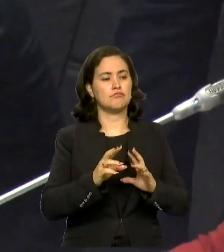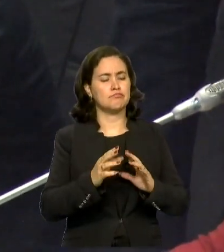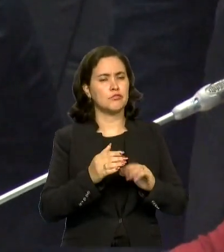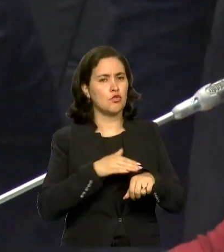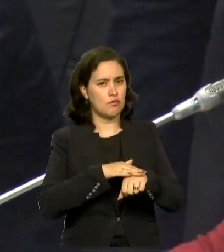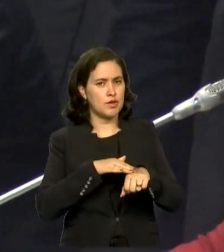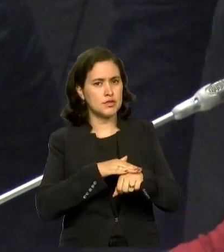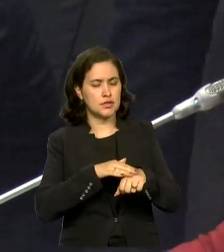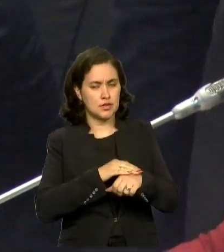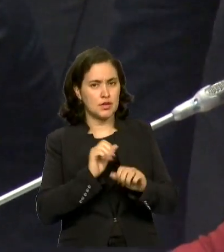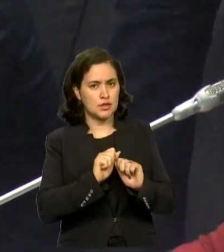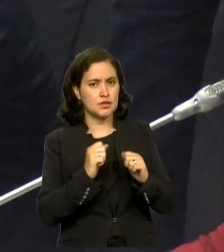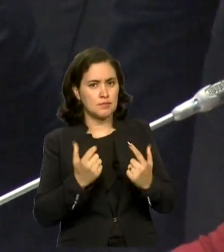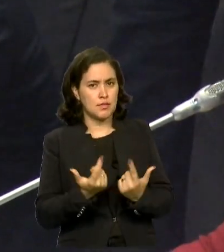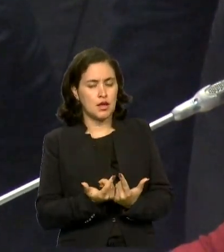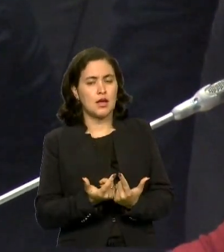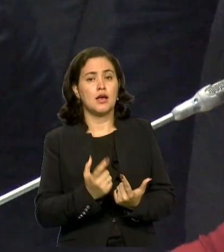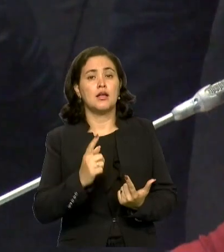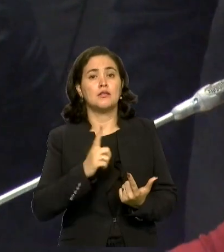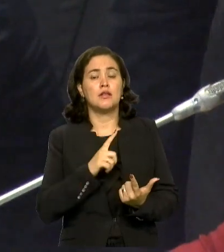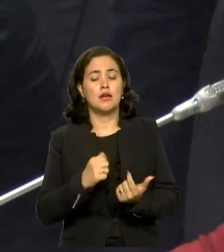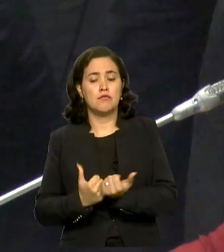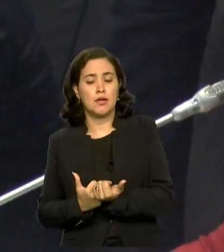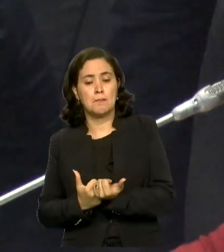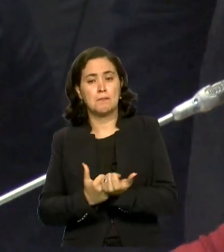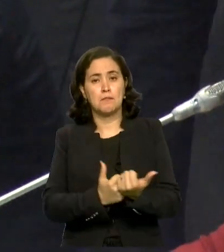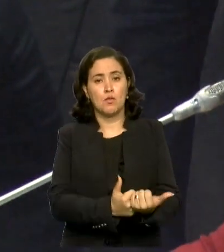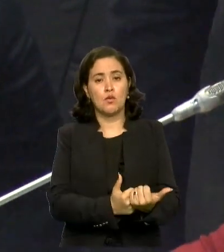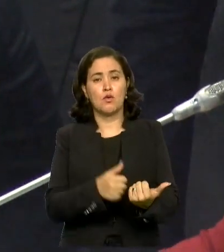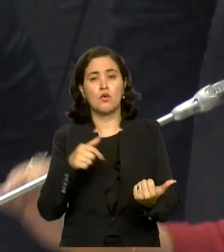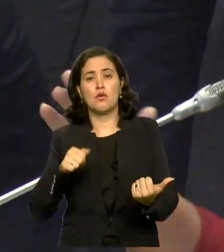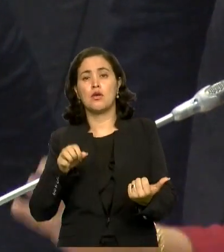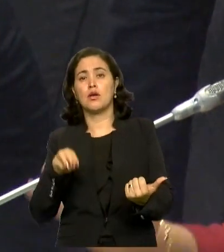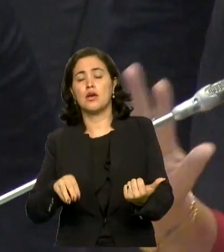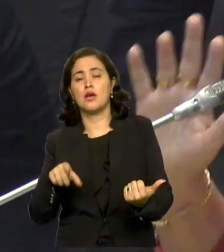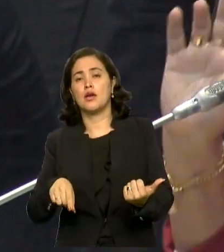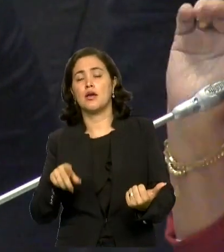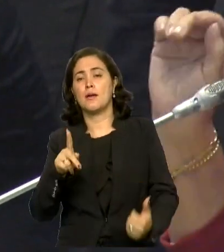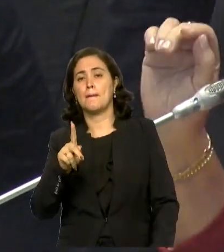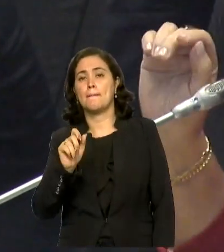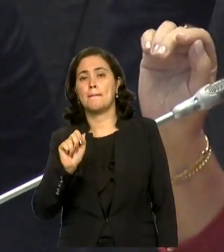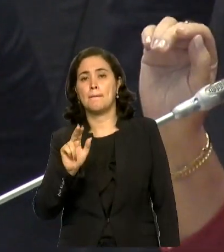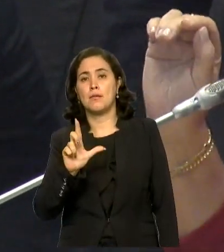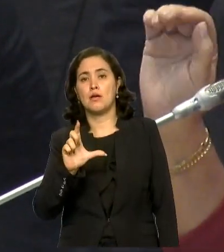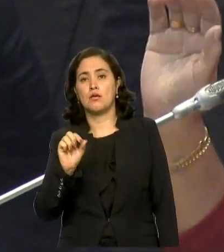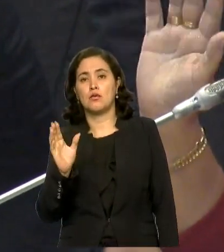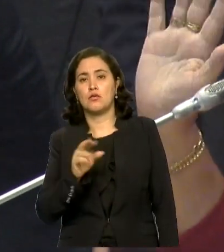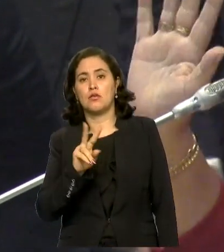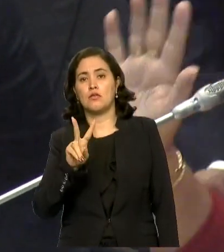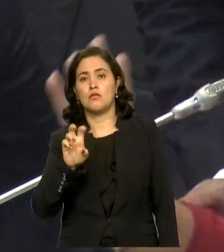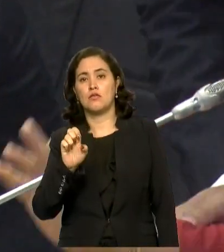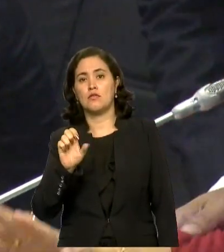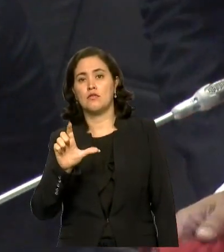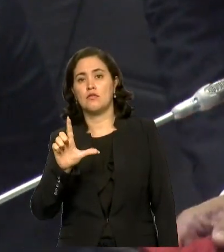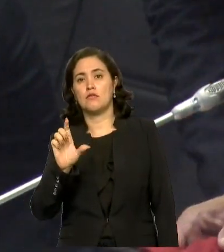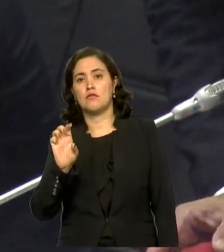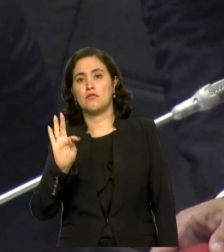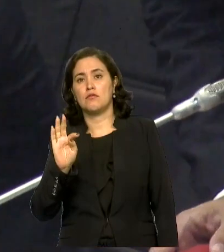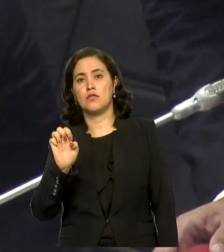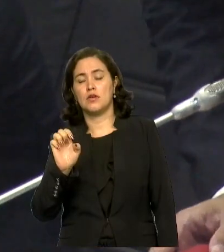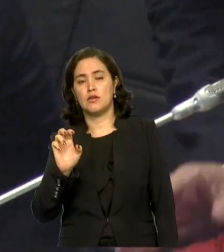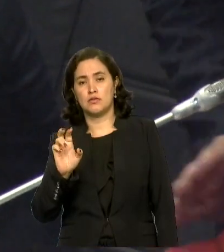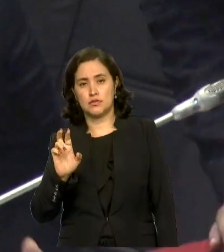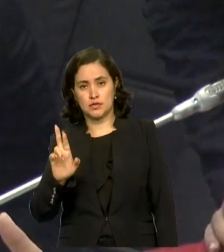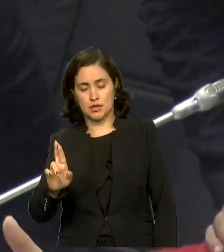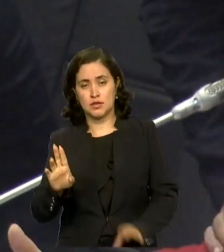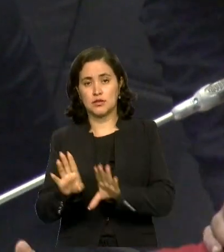com o apoio também do nosso presidente do Tribunal de Justiça, Paulo Velter, do seu apoio, presidente. E que a gente sabe que isso é